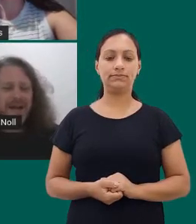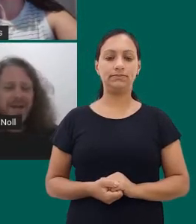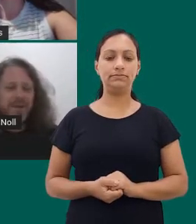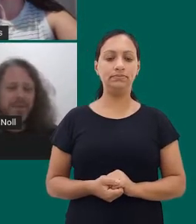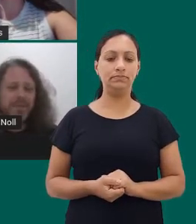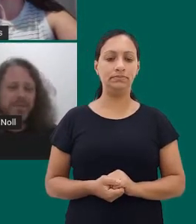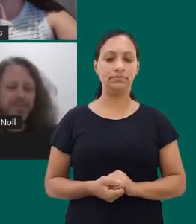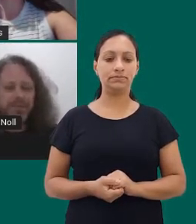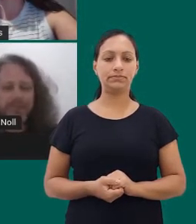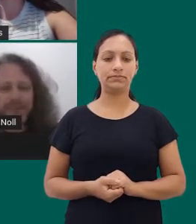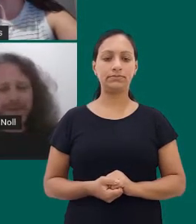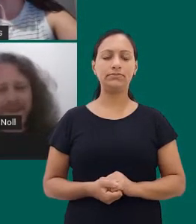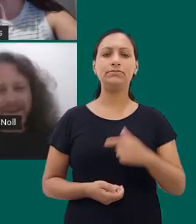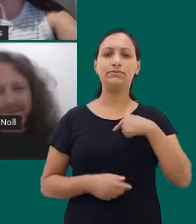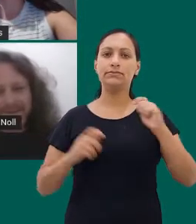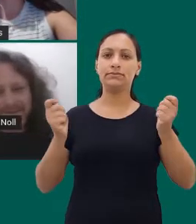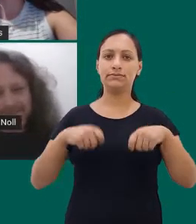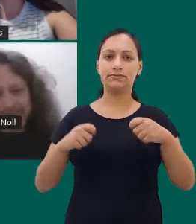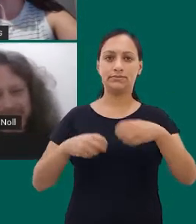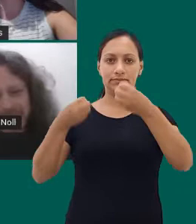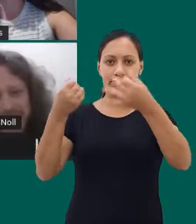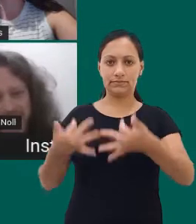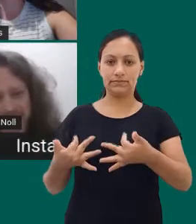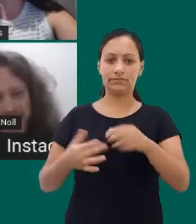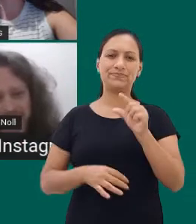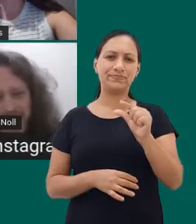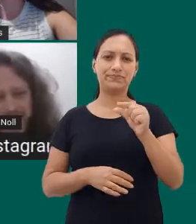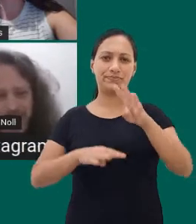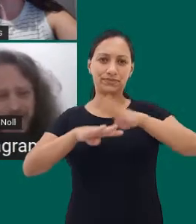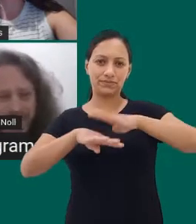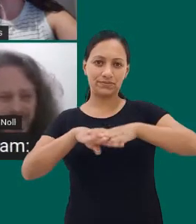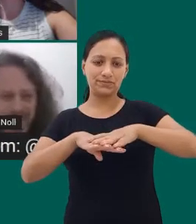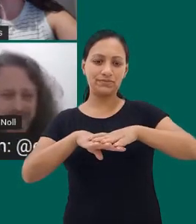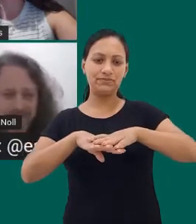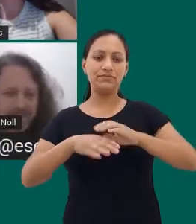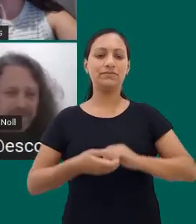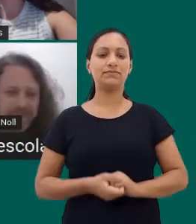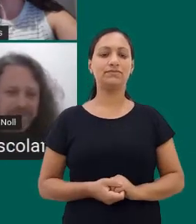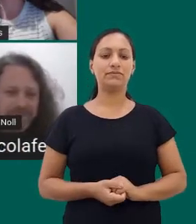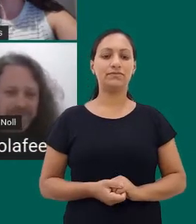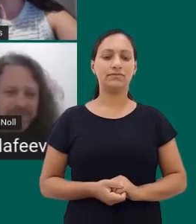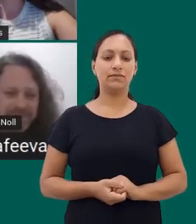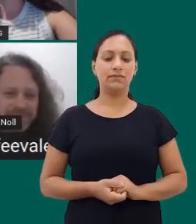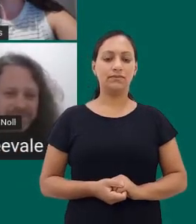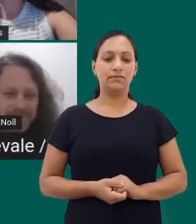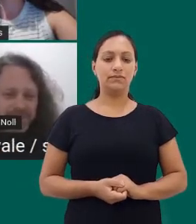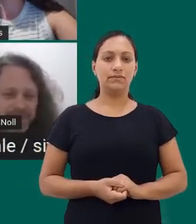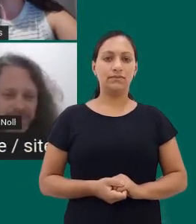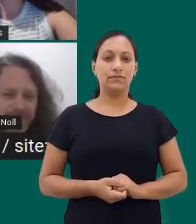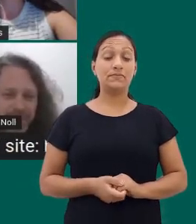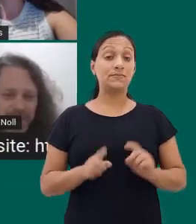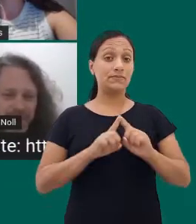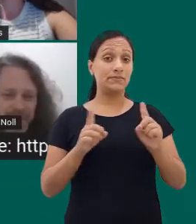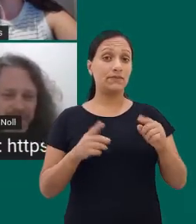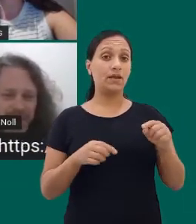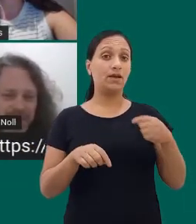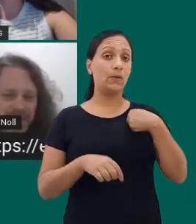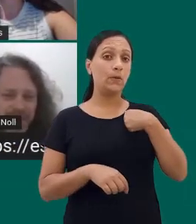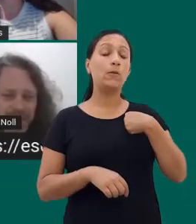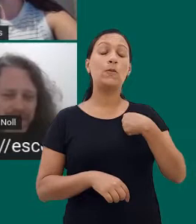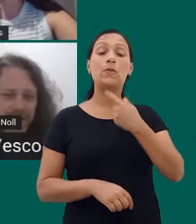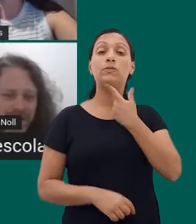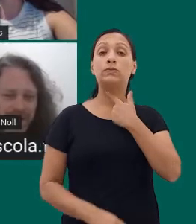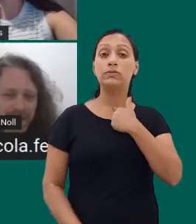Olha, eu posso falar um pouquinho da matemática, né? Melhor falar da matemática, mas até eu gostaria